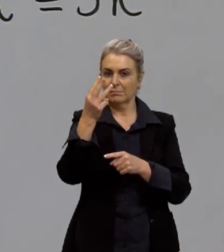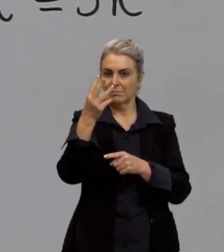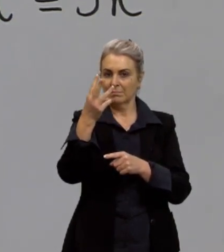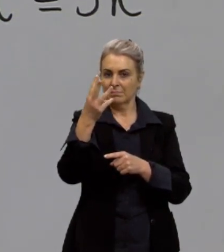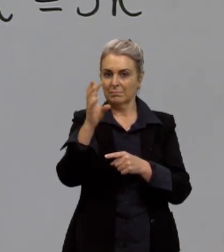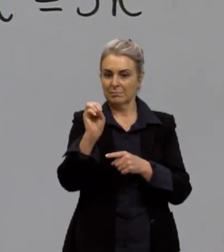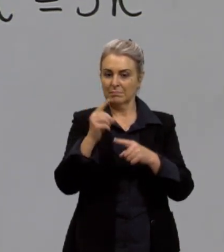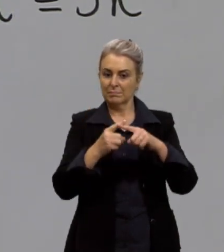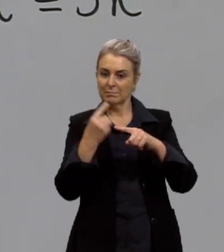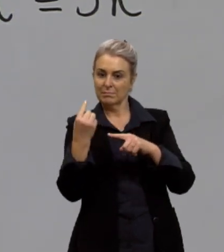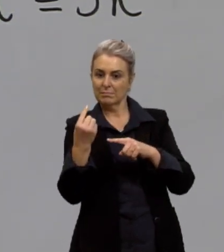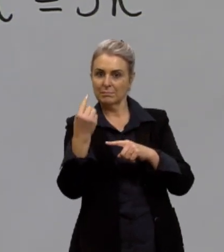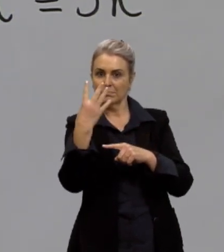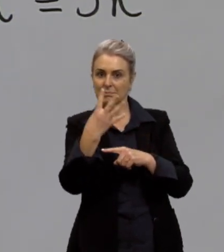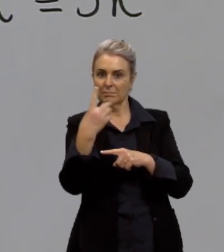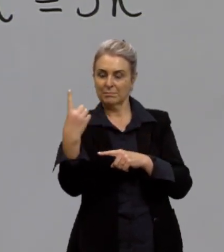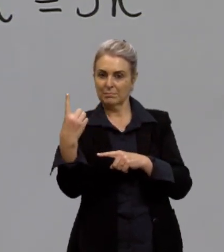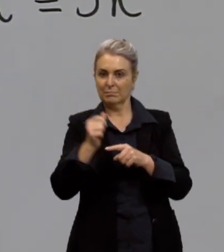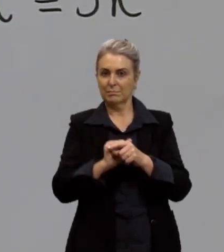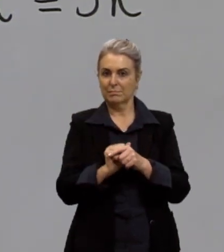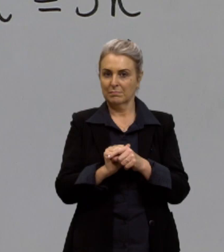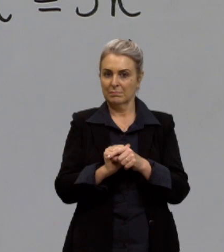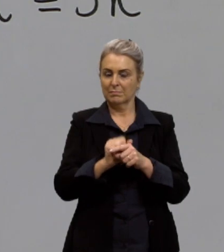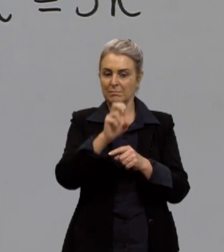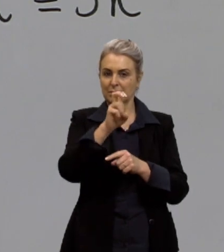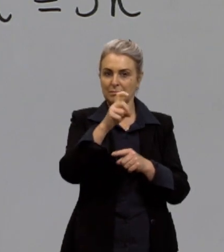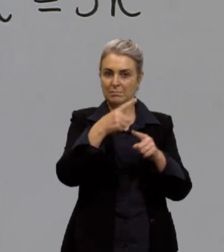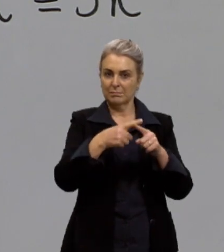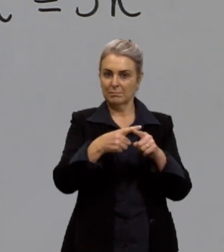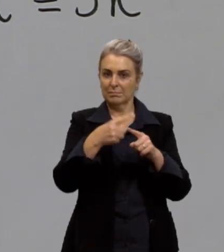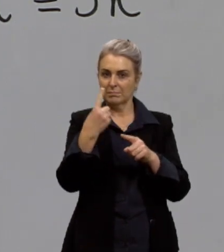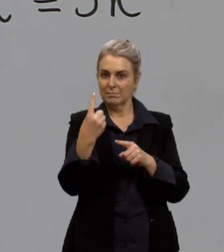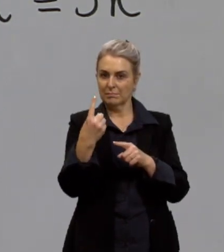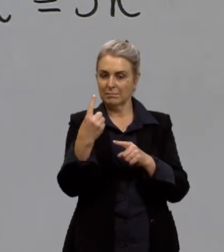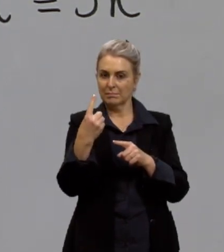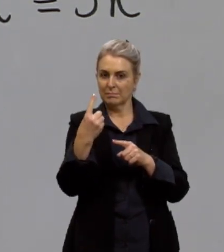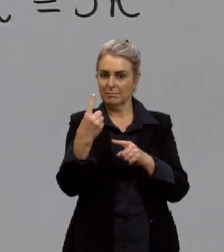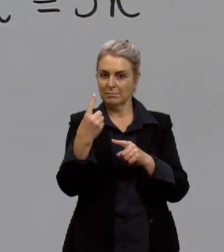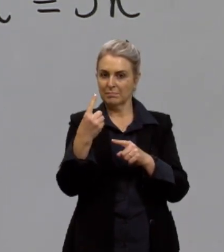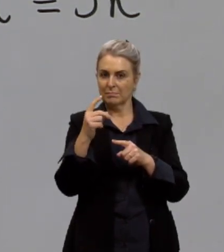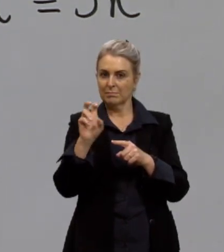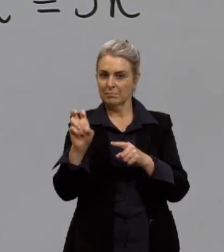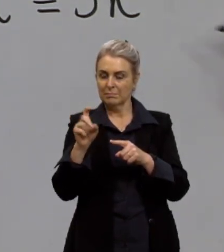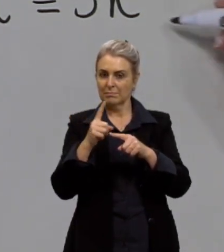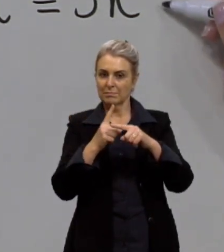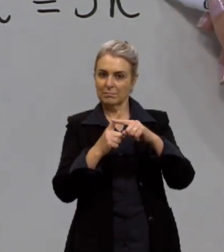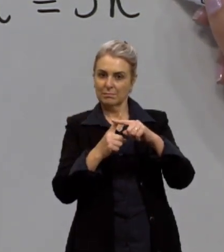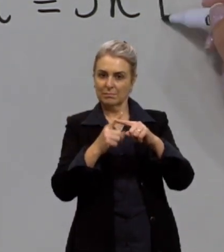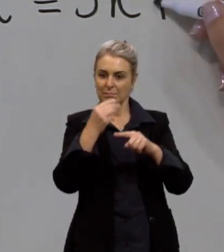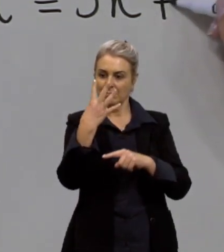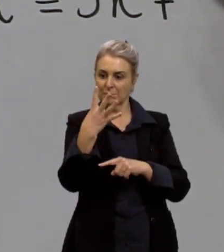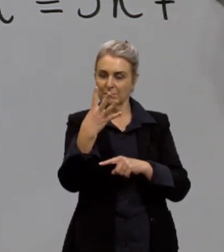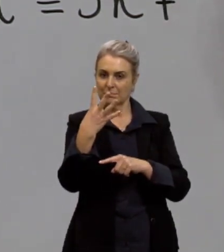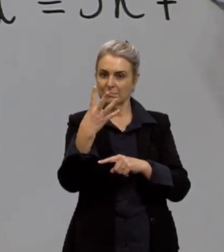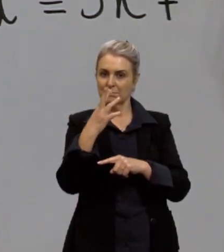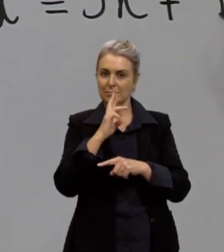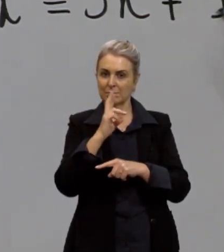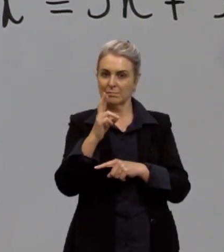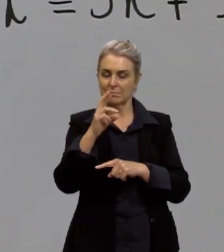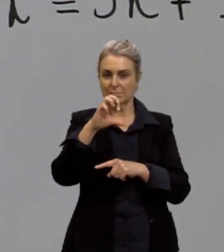vai 4. 5 vezes 1, 5 mais 4, 9. Então,